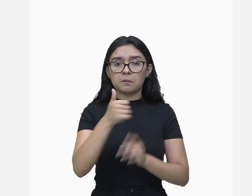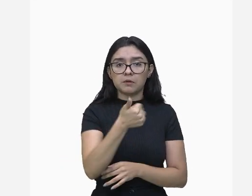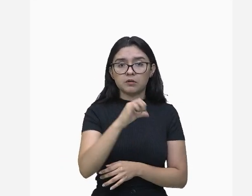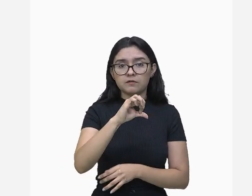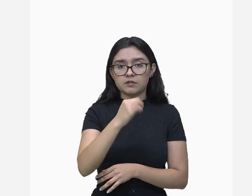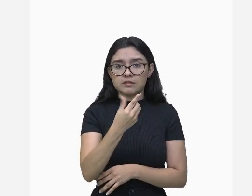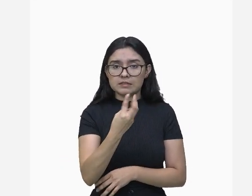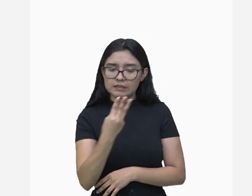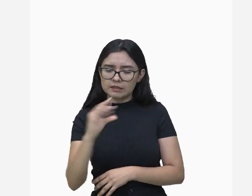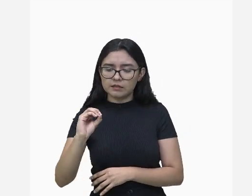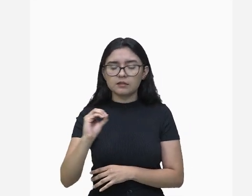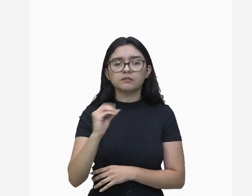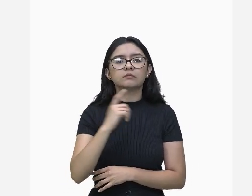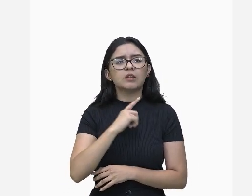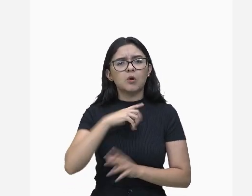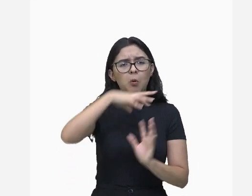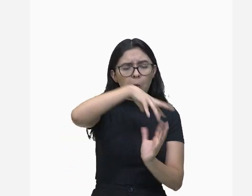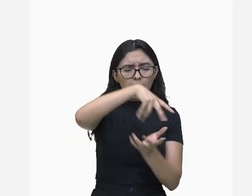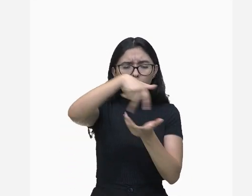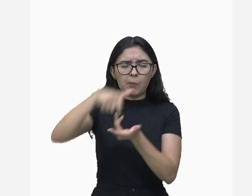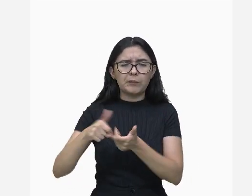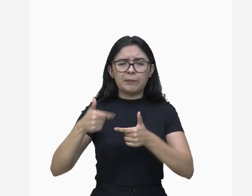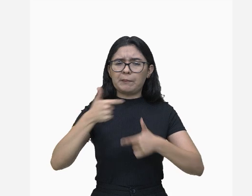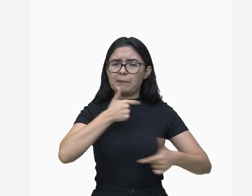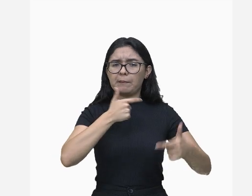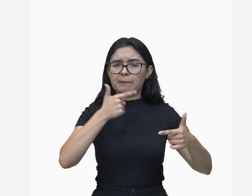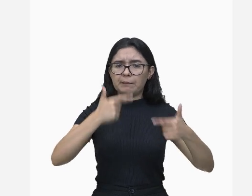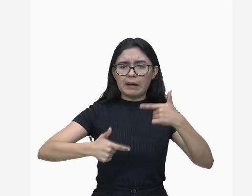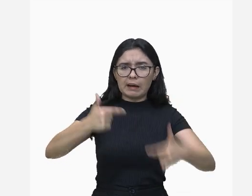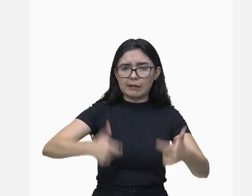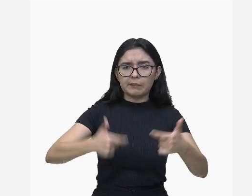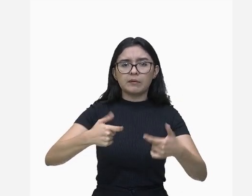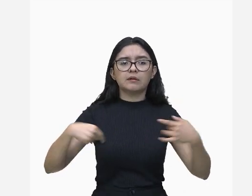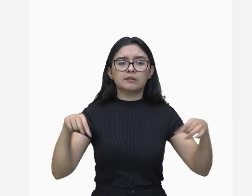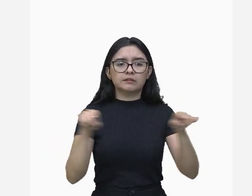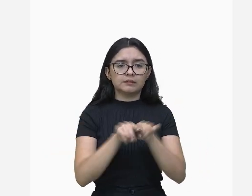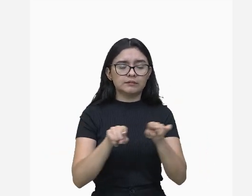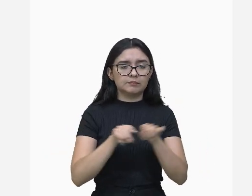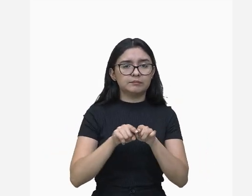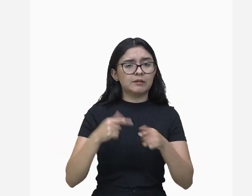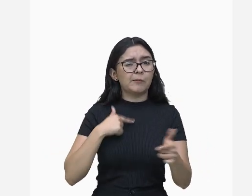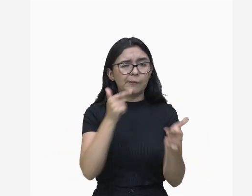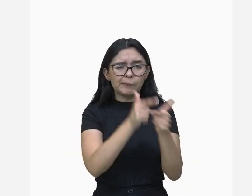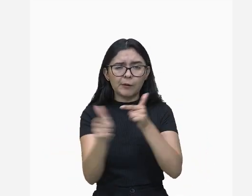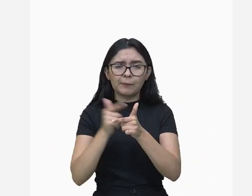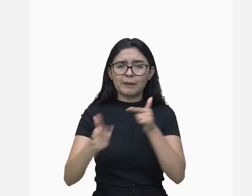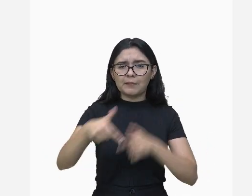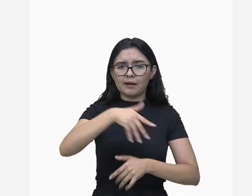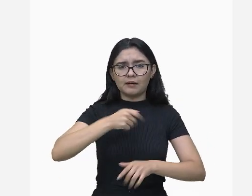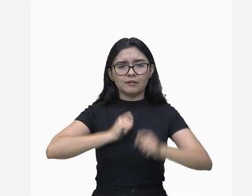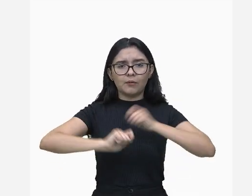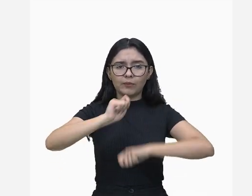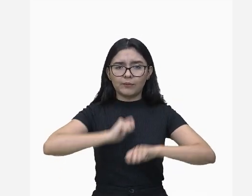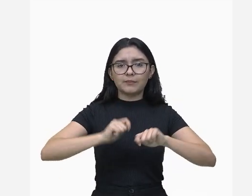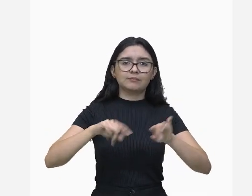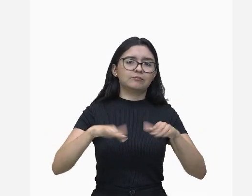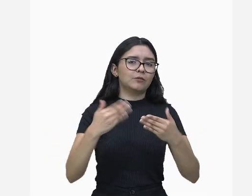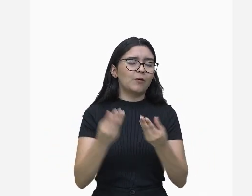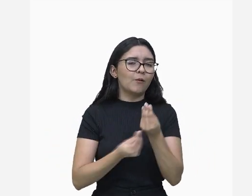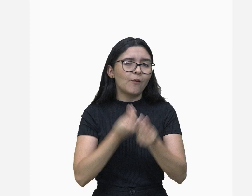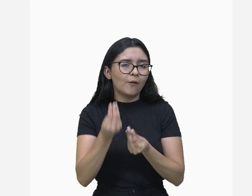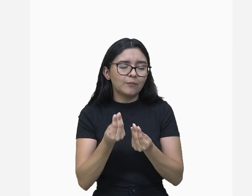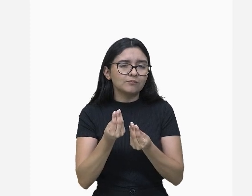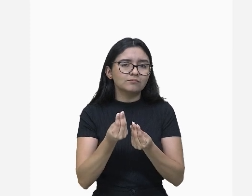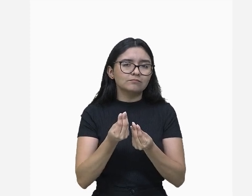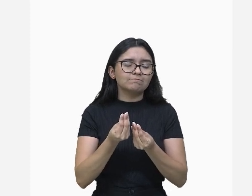né, em um mundo vivendo entre guerras, com muitas instabilidades econômicas, né? Então, como é que é este